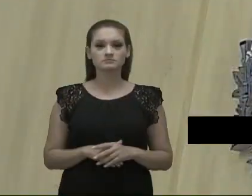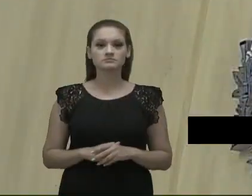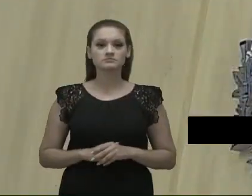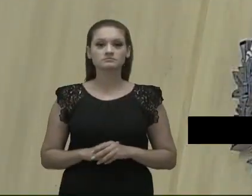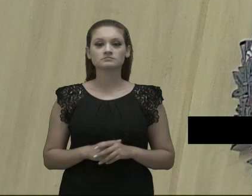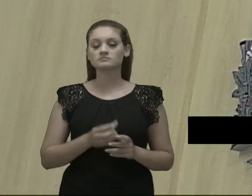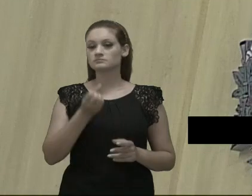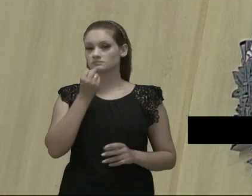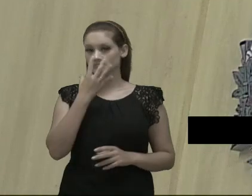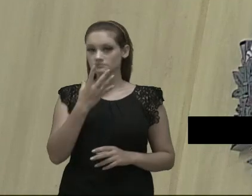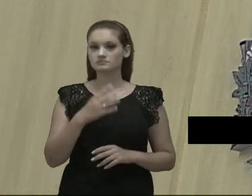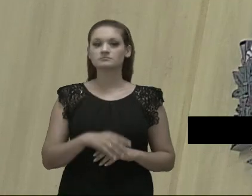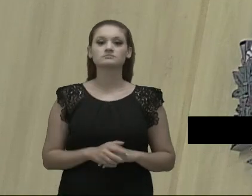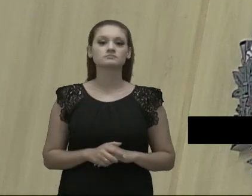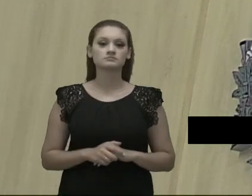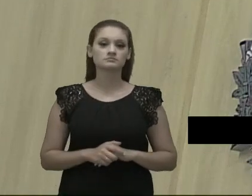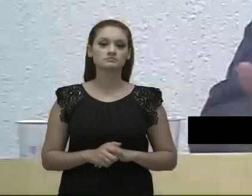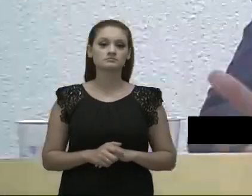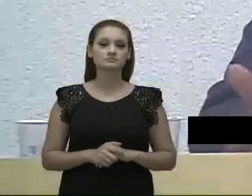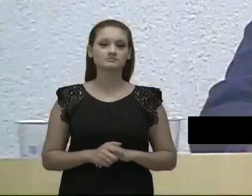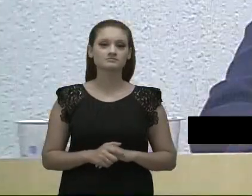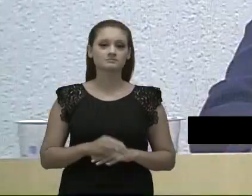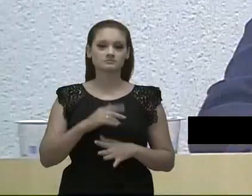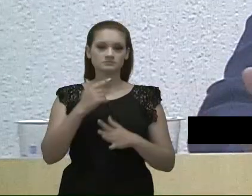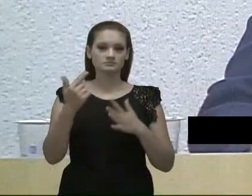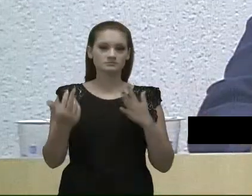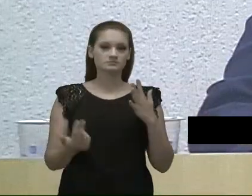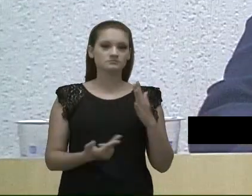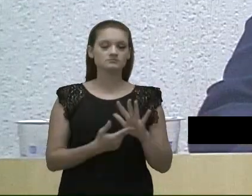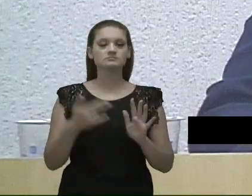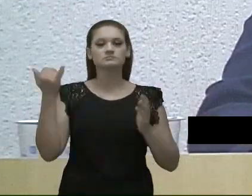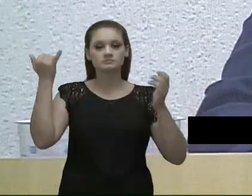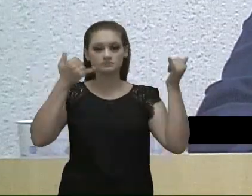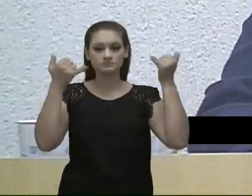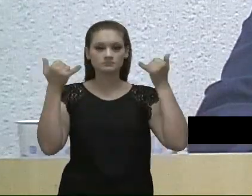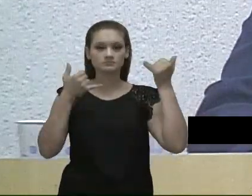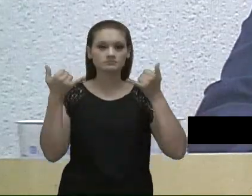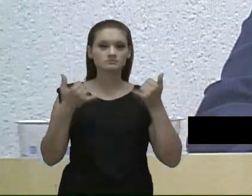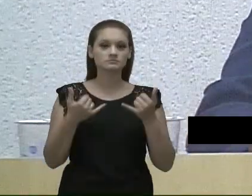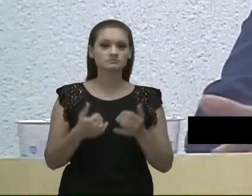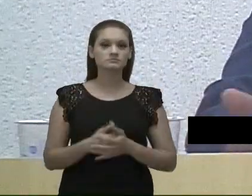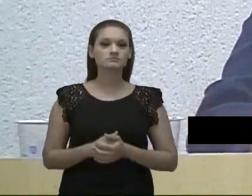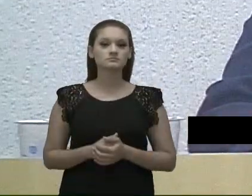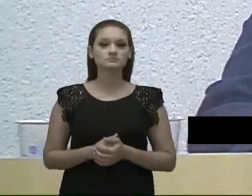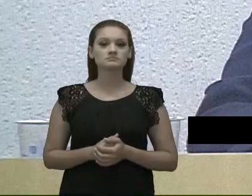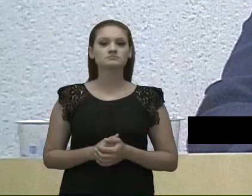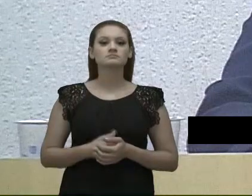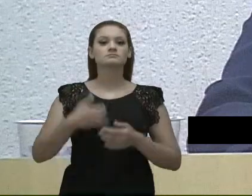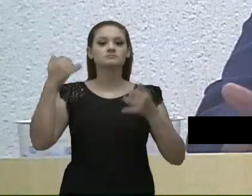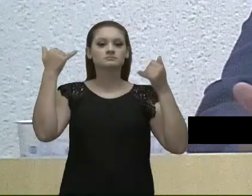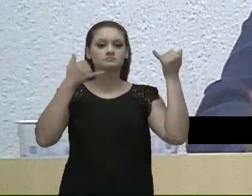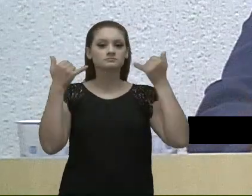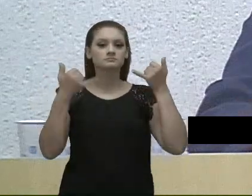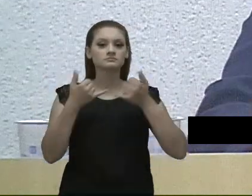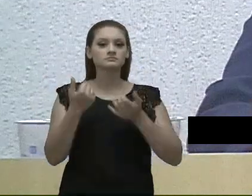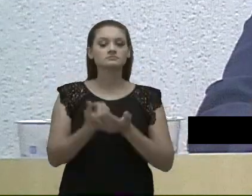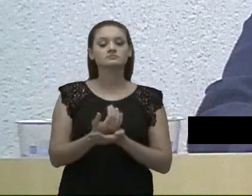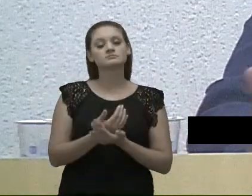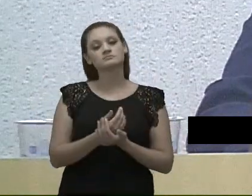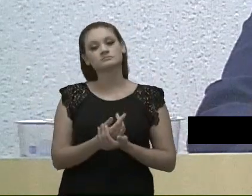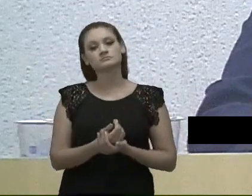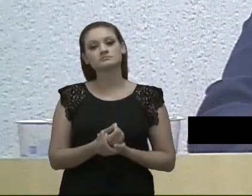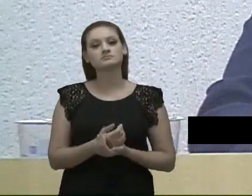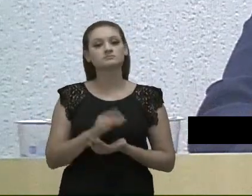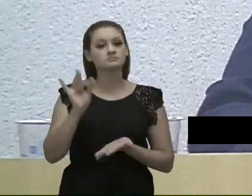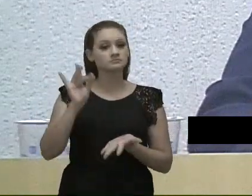Bom, chega vários tipos de informações, denúncias, umas vazias, outras